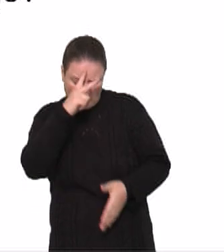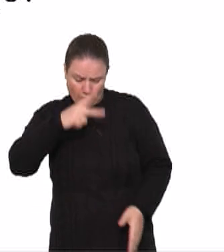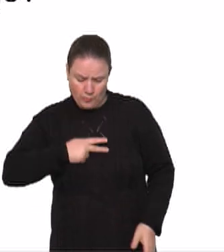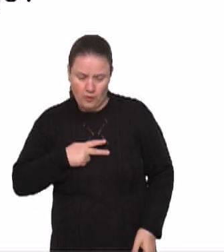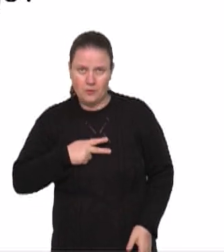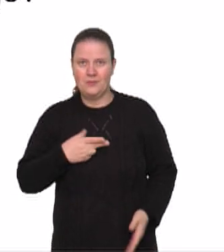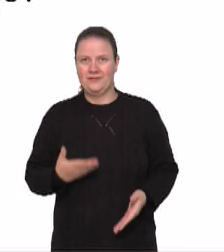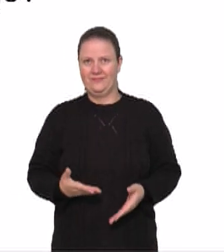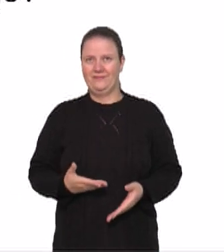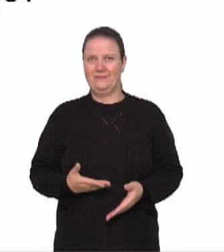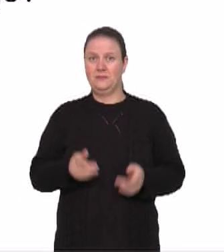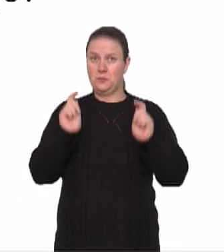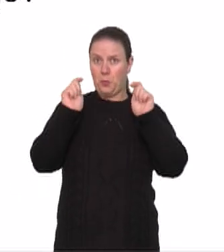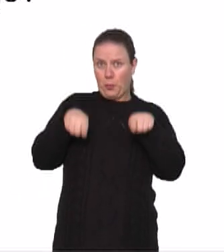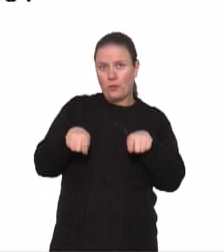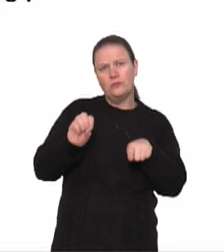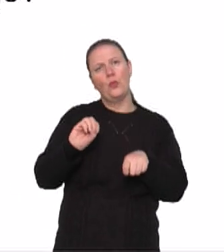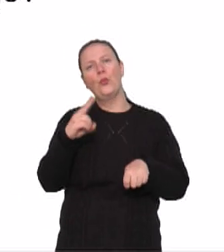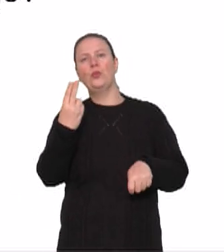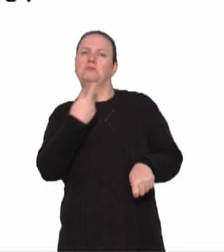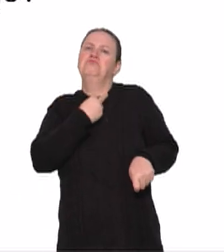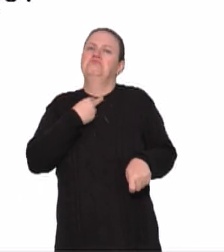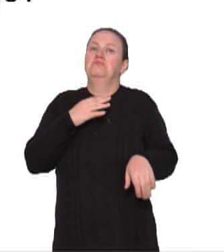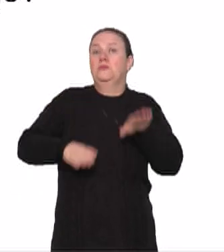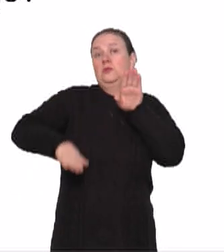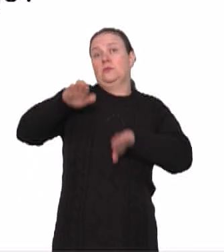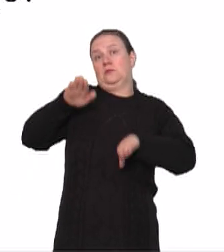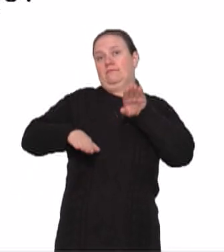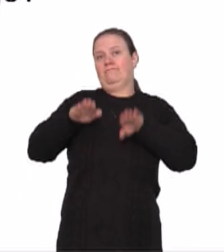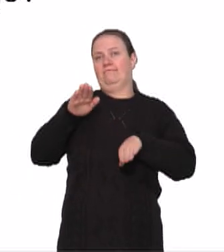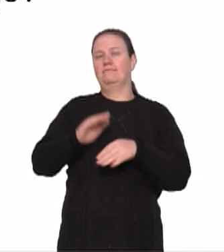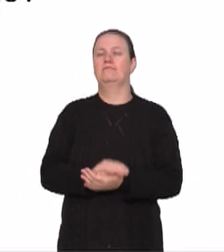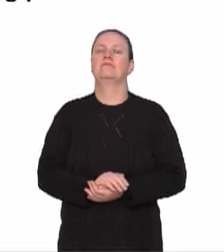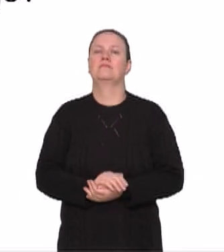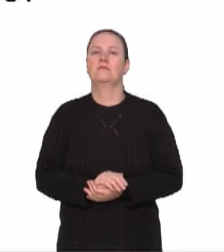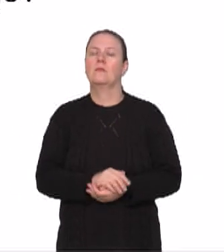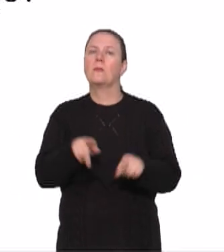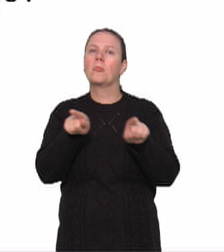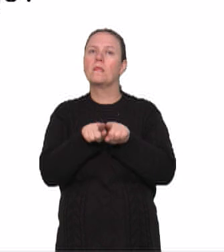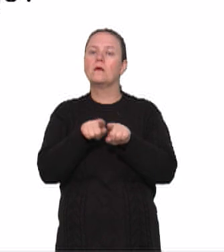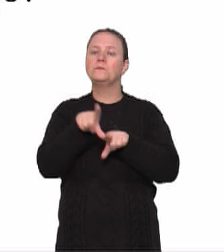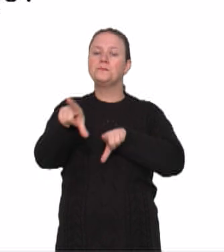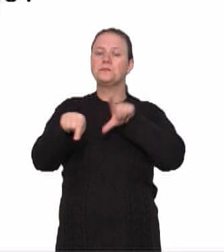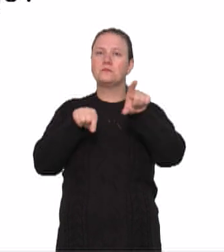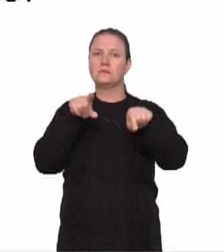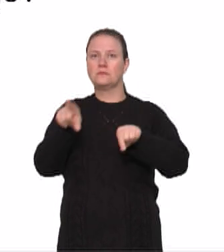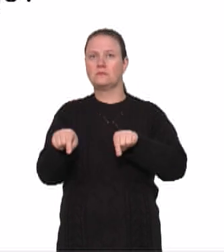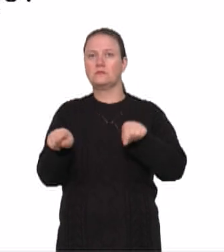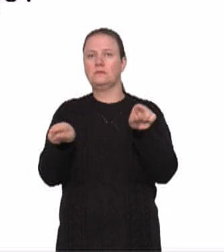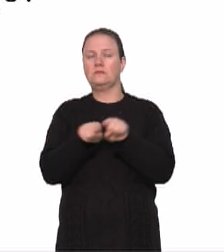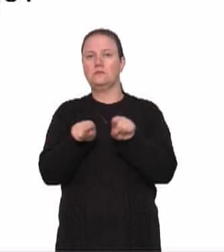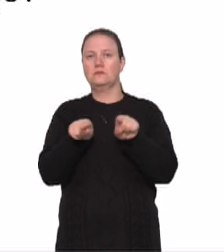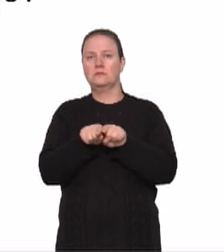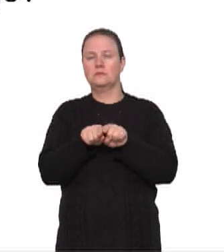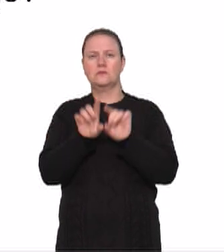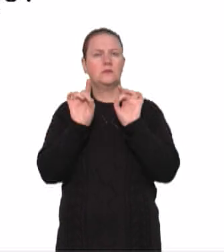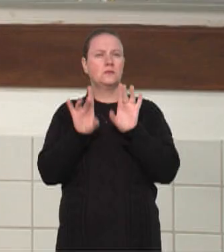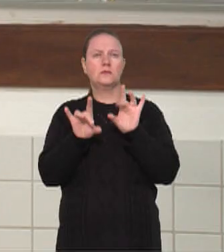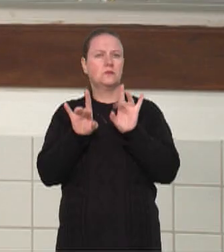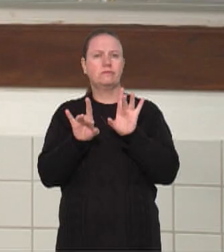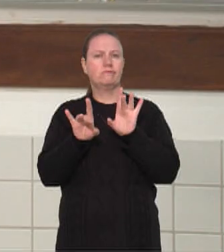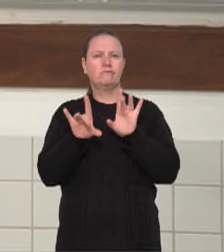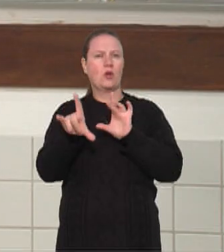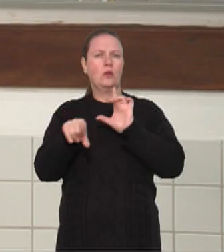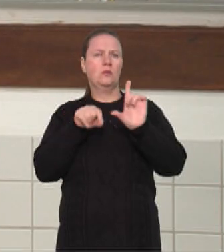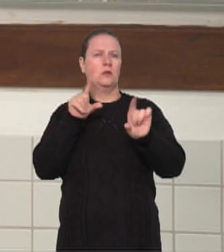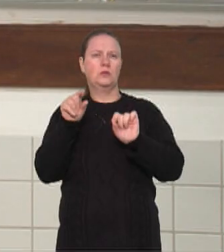com Julieta. É uma possibilidade. A outra possibilidade de escolha que eu fiz aqui, é só uma escolha aleatória,